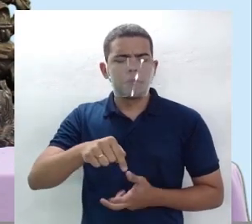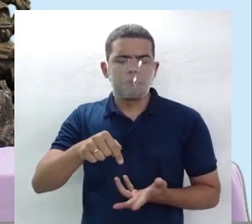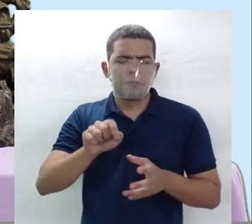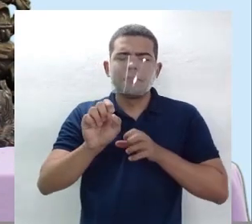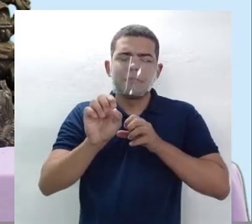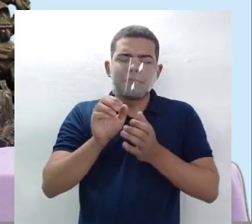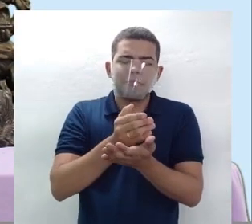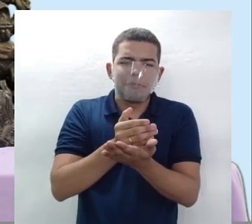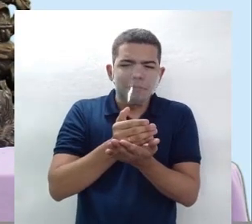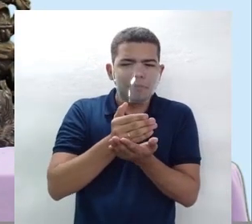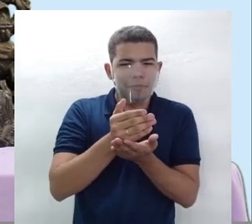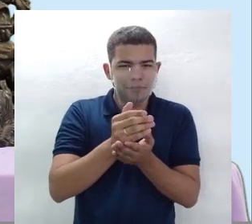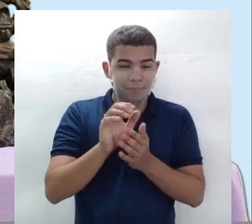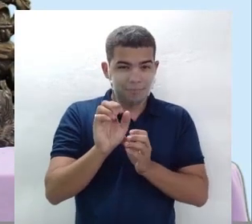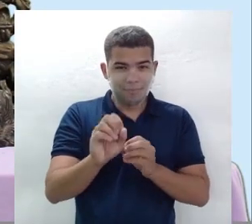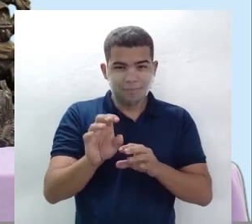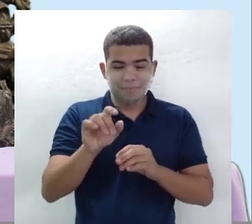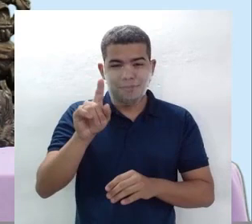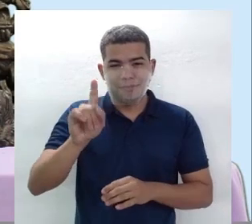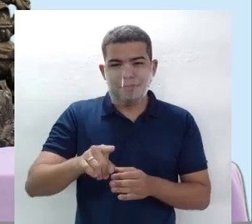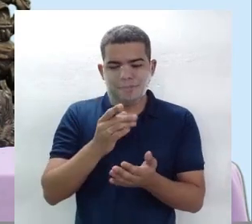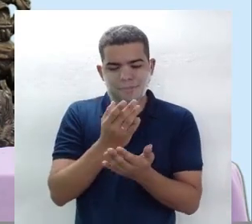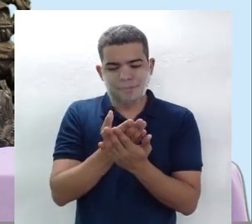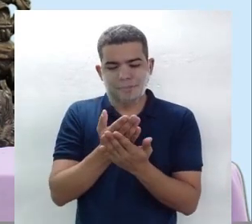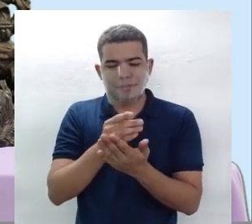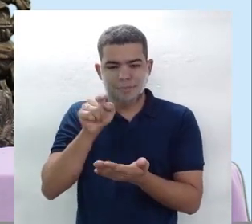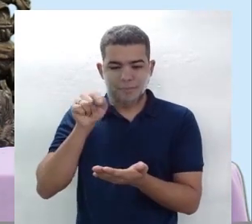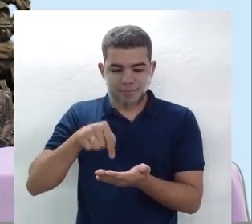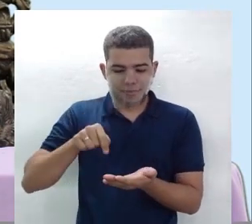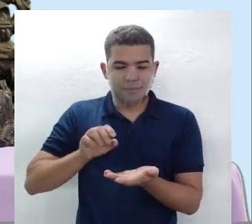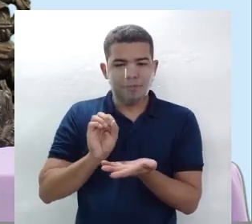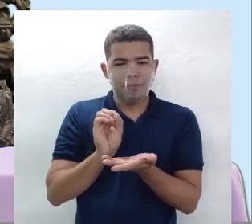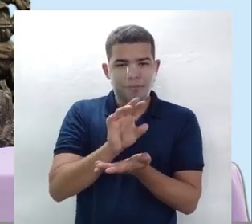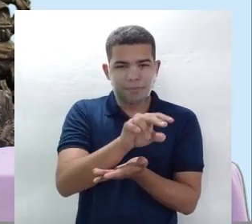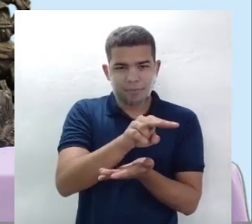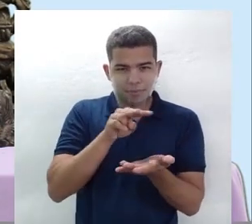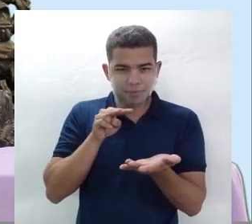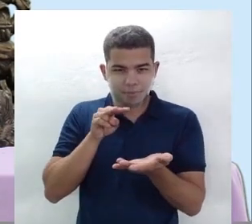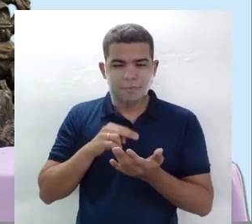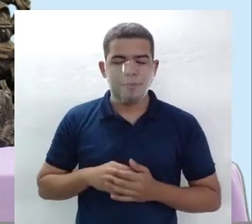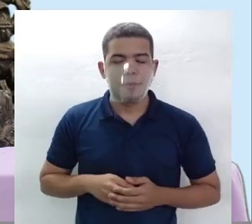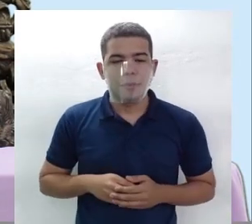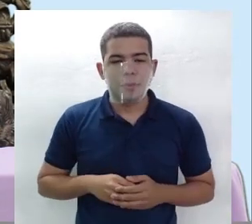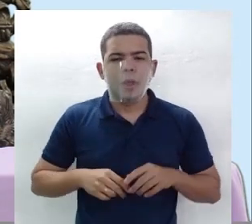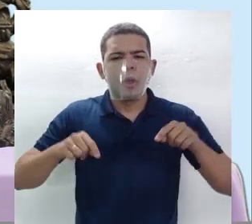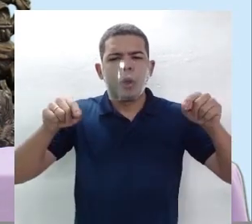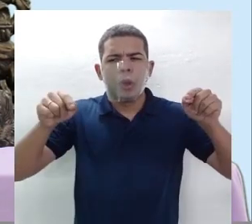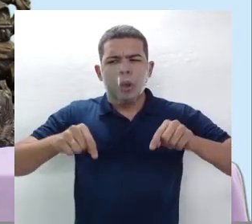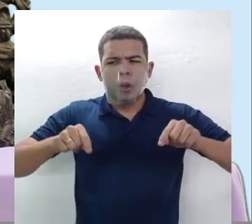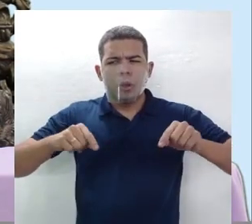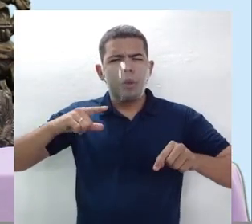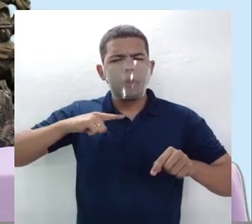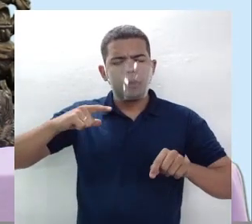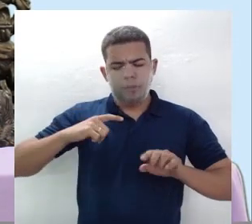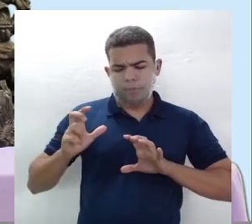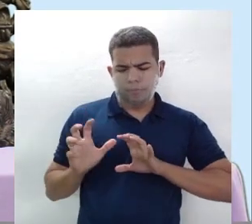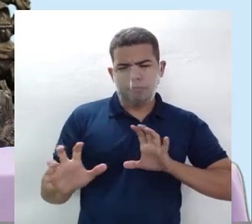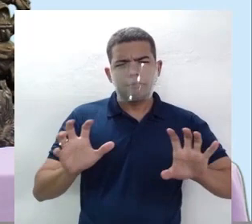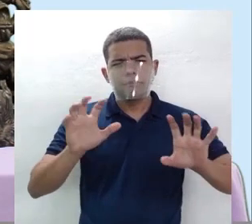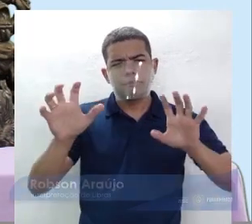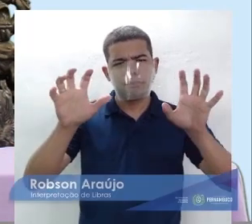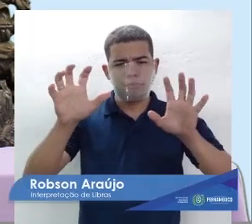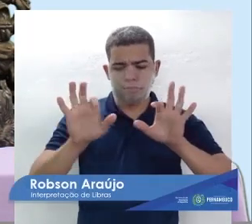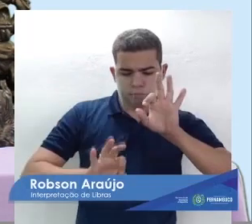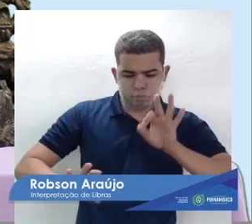iremos começar mais uma aula do Educa PR. Hoje eu vou falar sobre a estrutura e